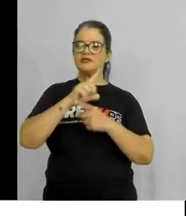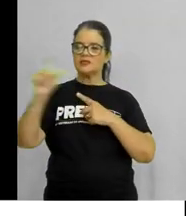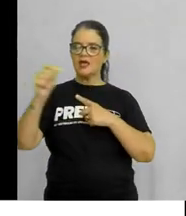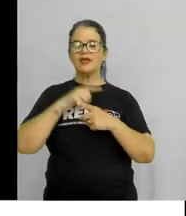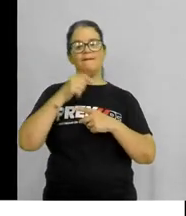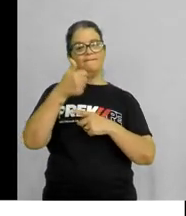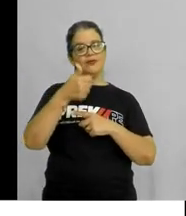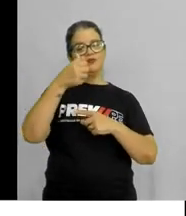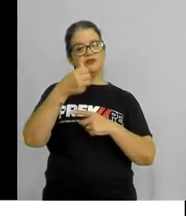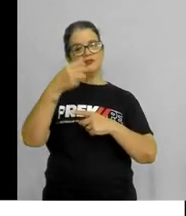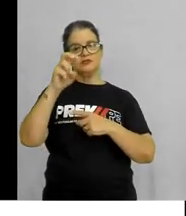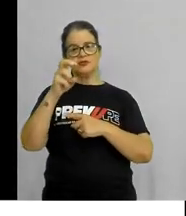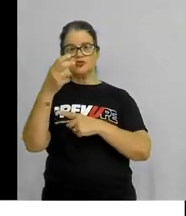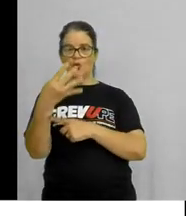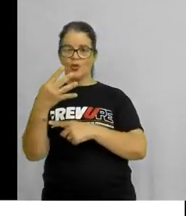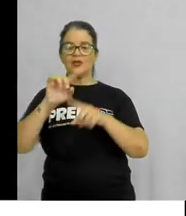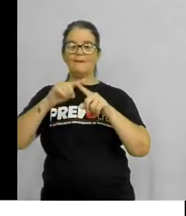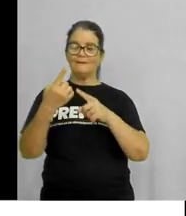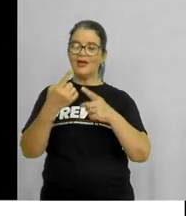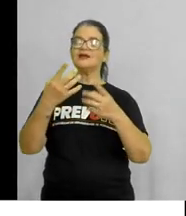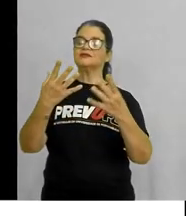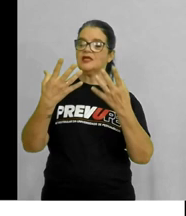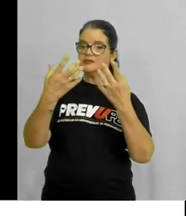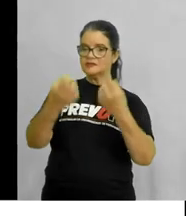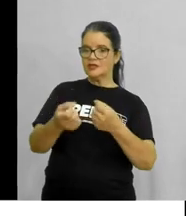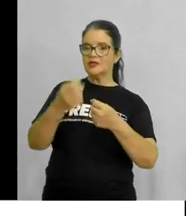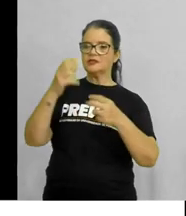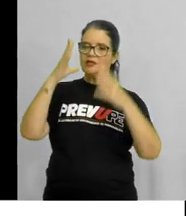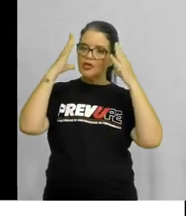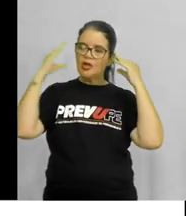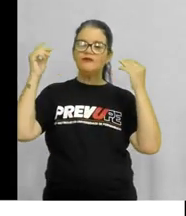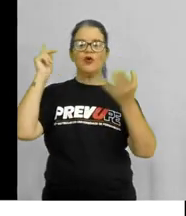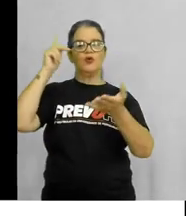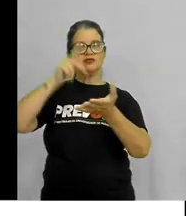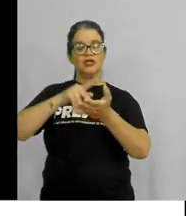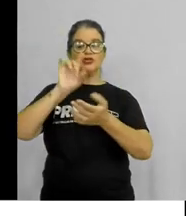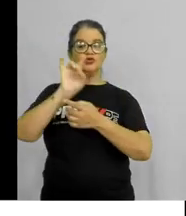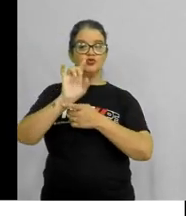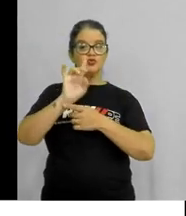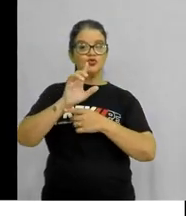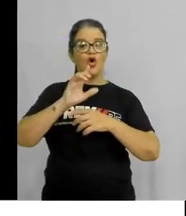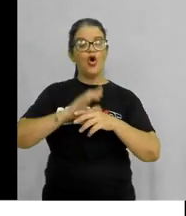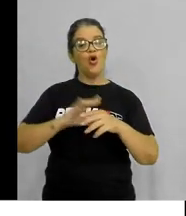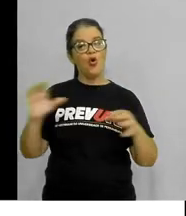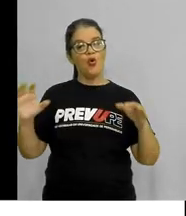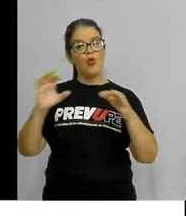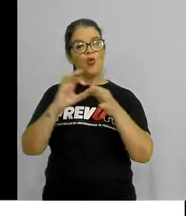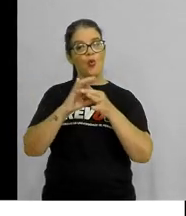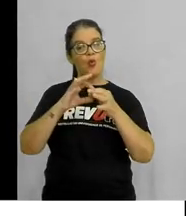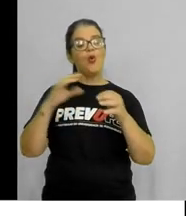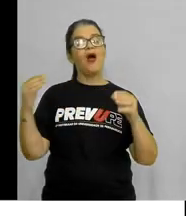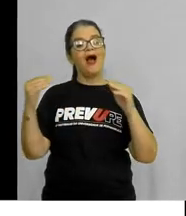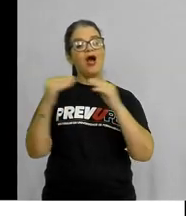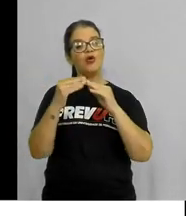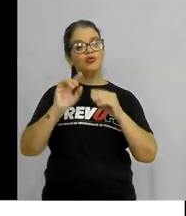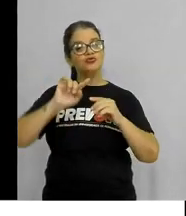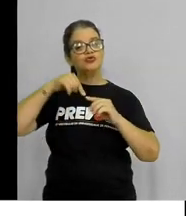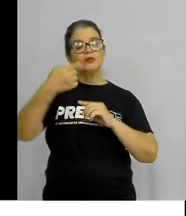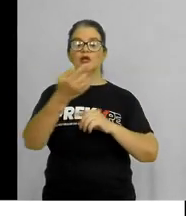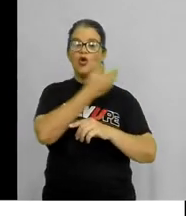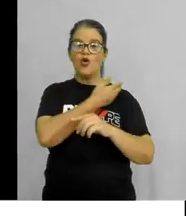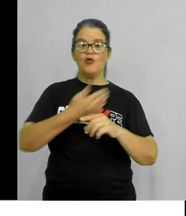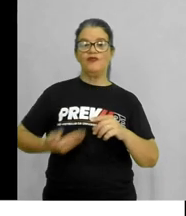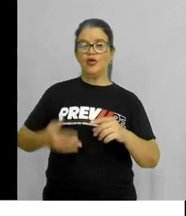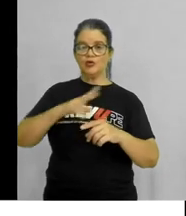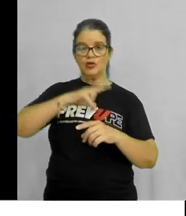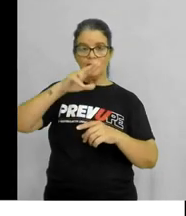Entretanto a redção holandesa foi consolidada somente com acordos posteriores entre governo de